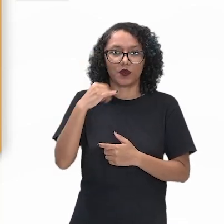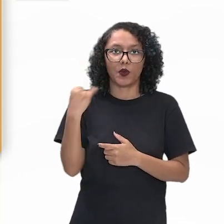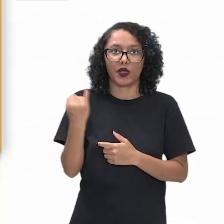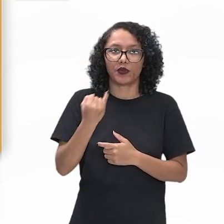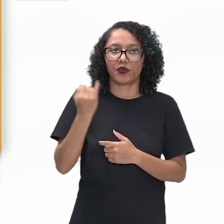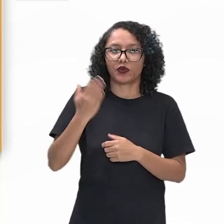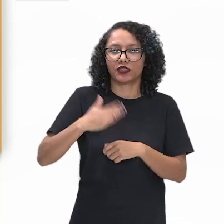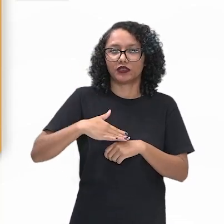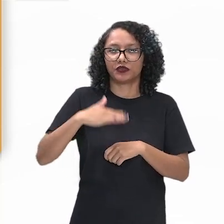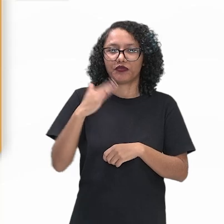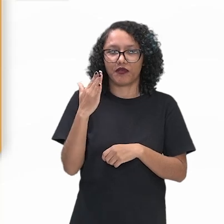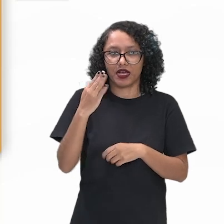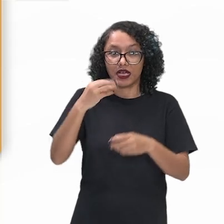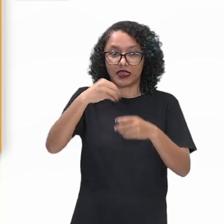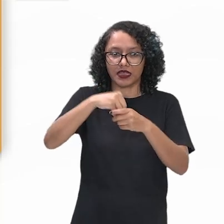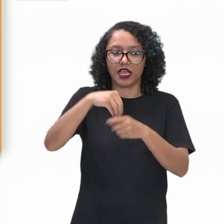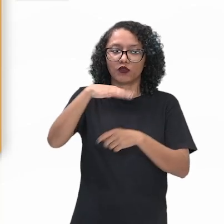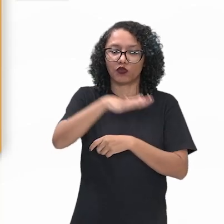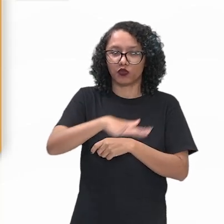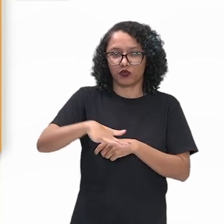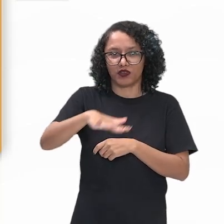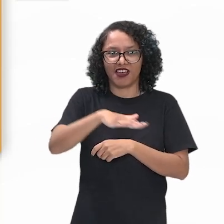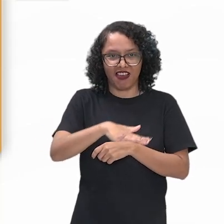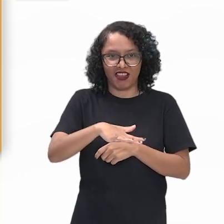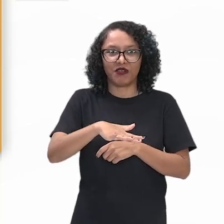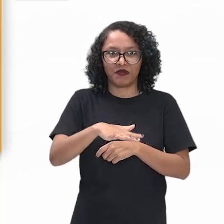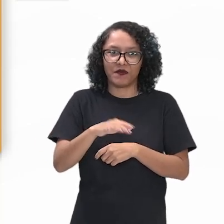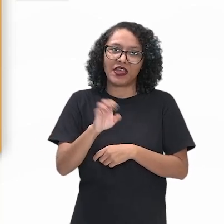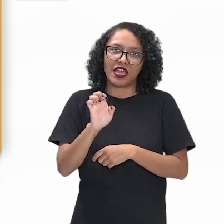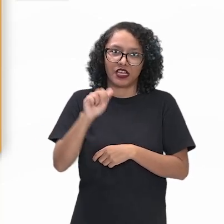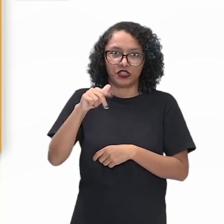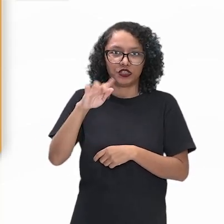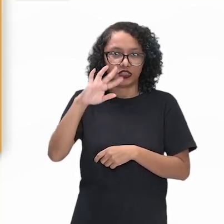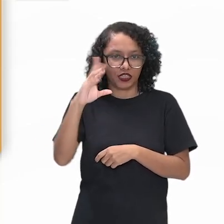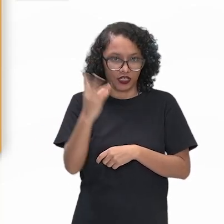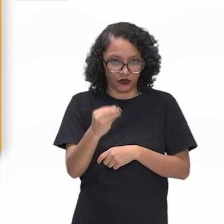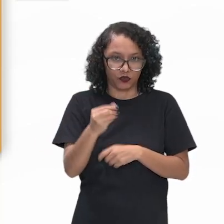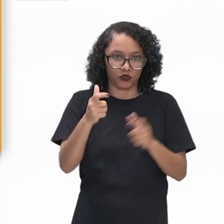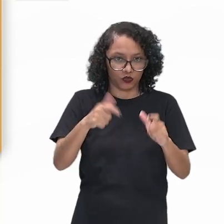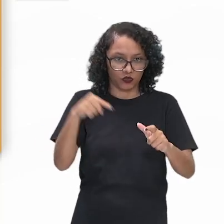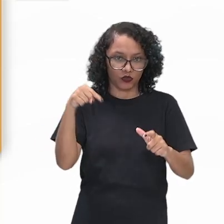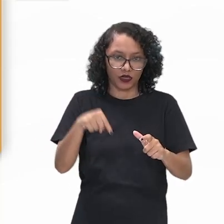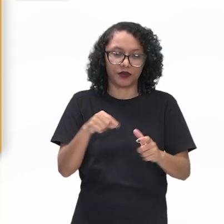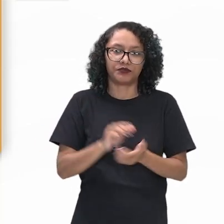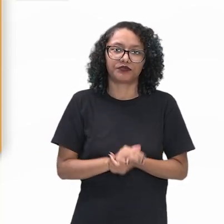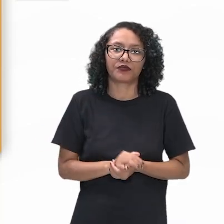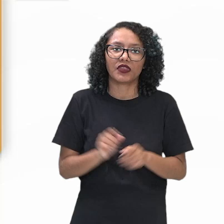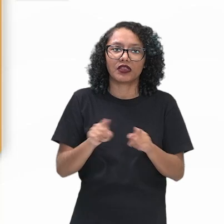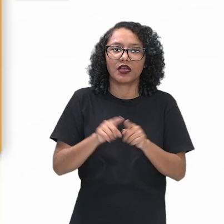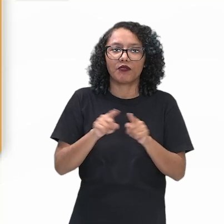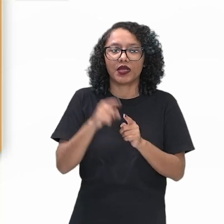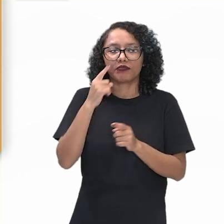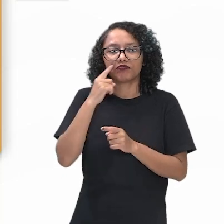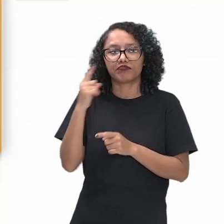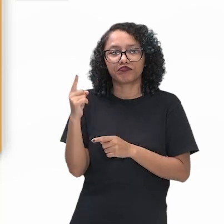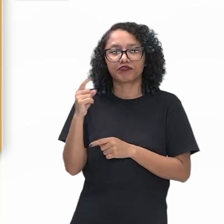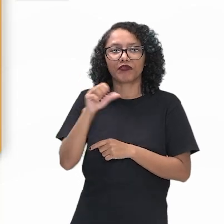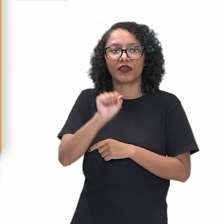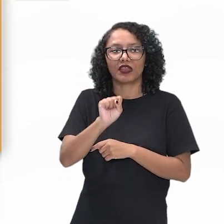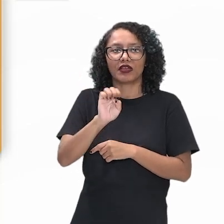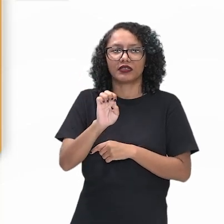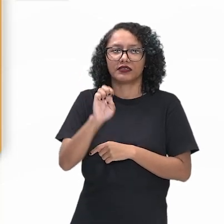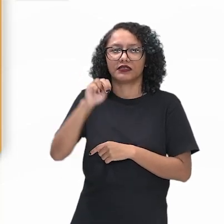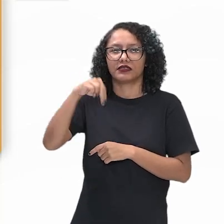importante dentro do engenho de açúcar, certo? Aqui vocês podem observar que eu tenho a senzala. O que era